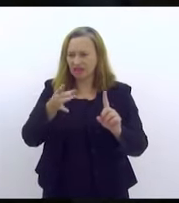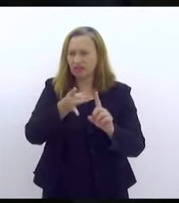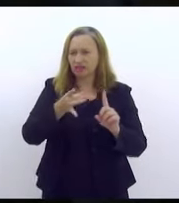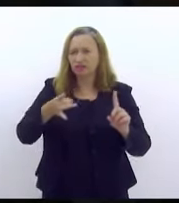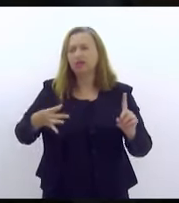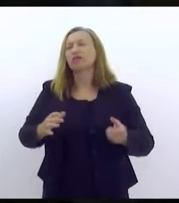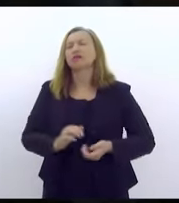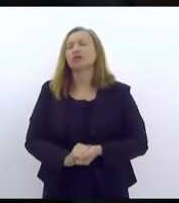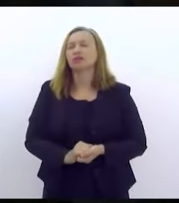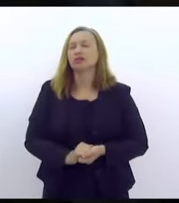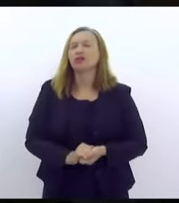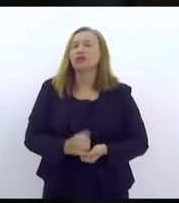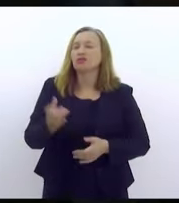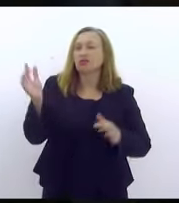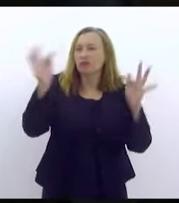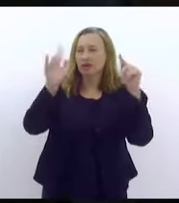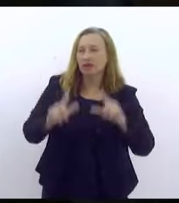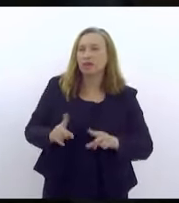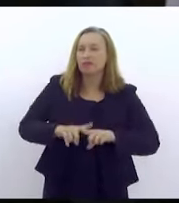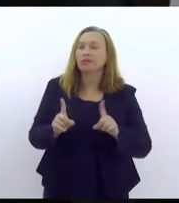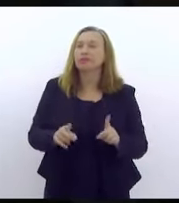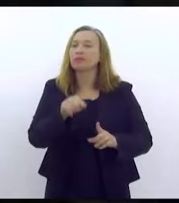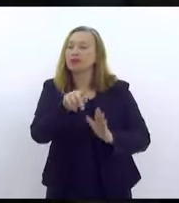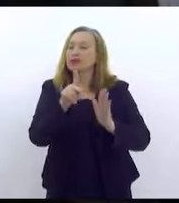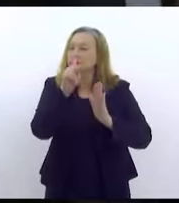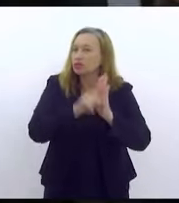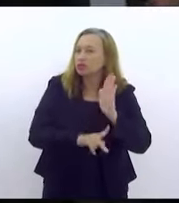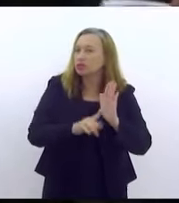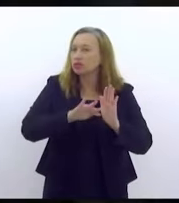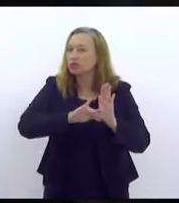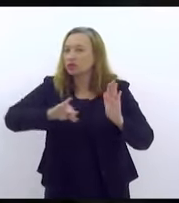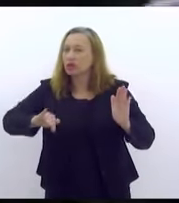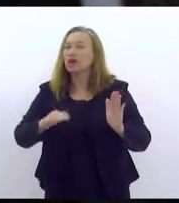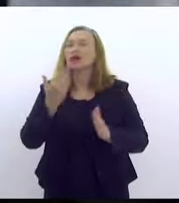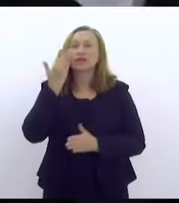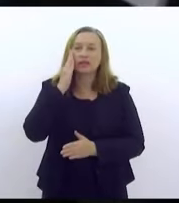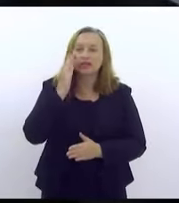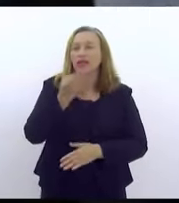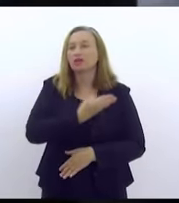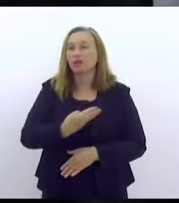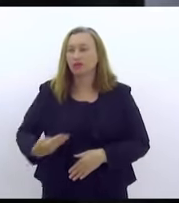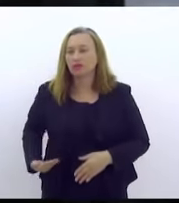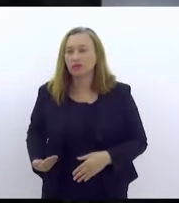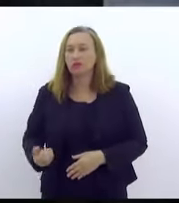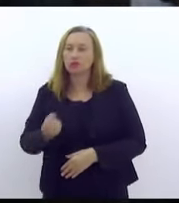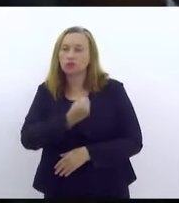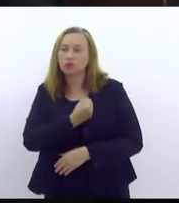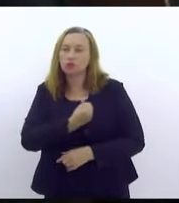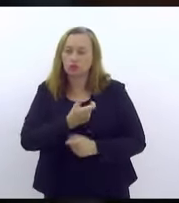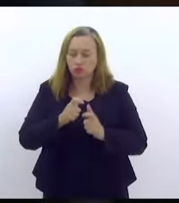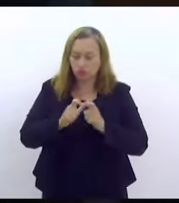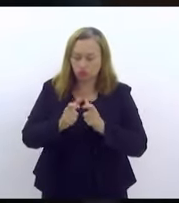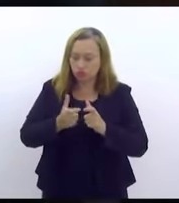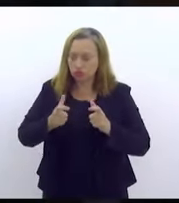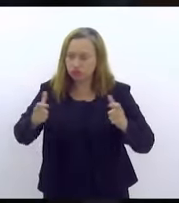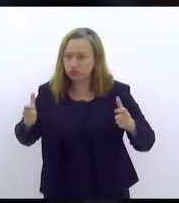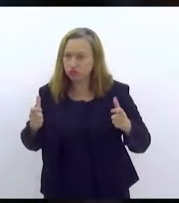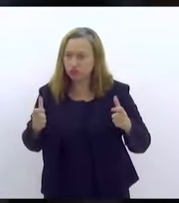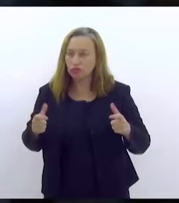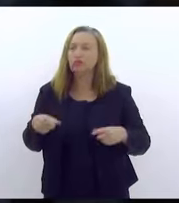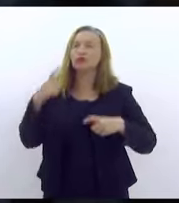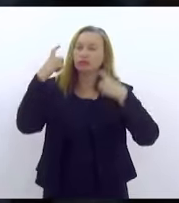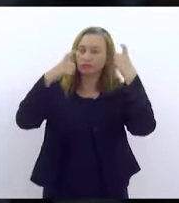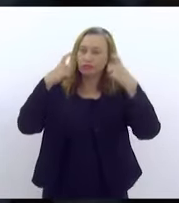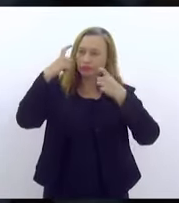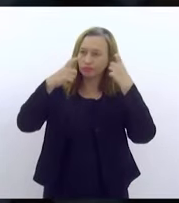feliz que esse projeto seja passado. Eu sei que o nosso governador vai entender que o número realmente vem aumentando, é uma coisa